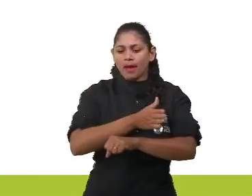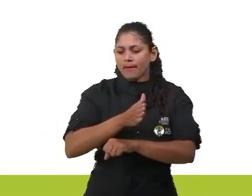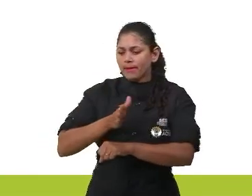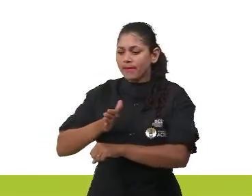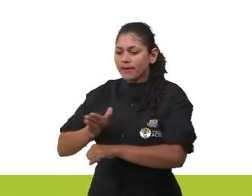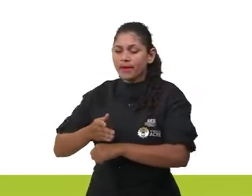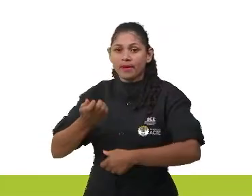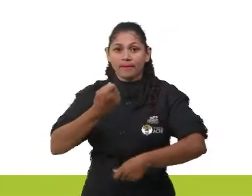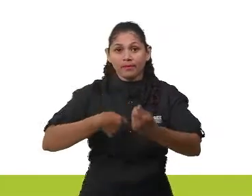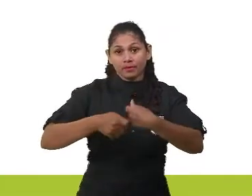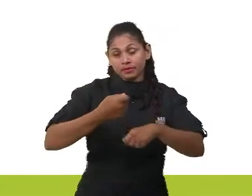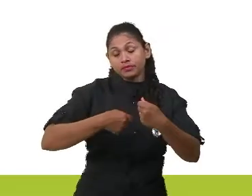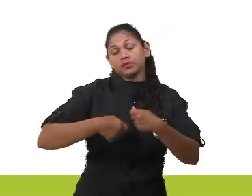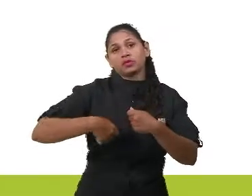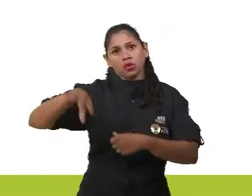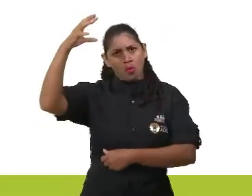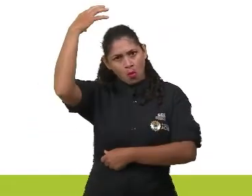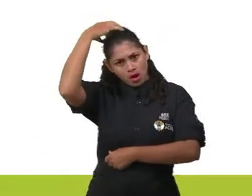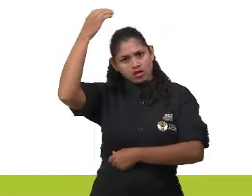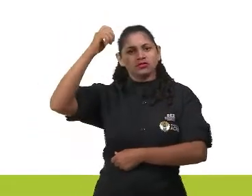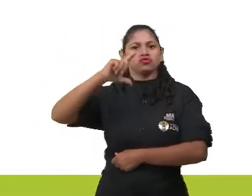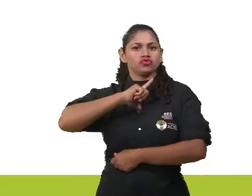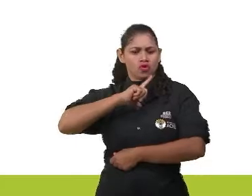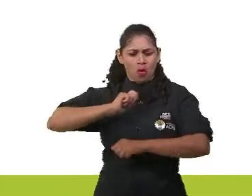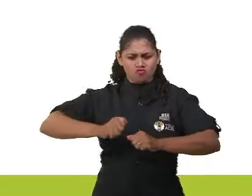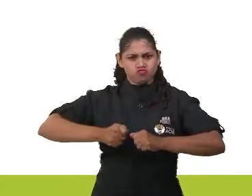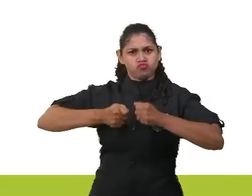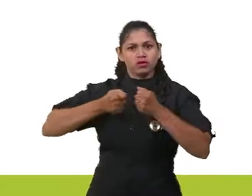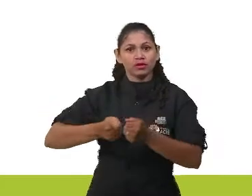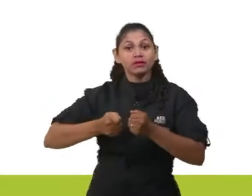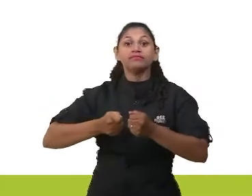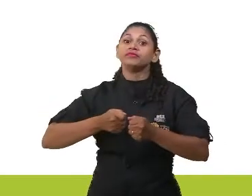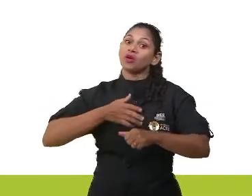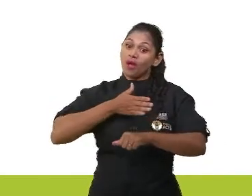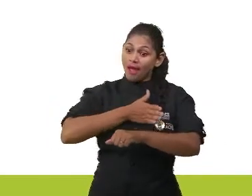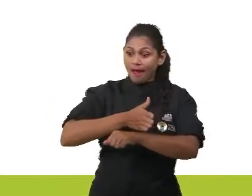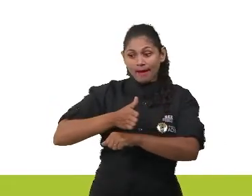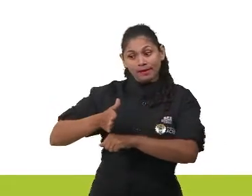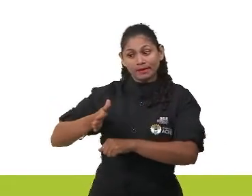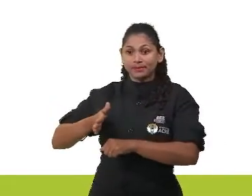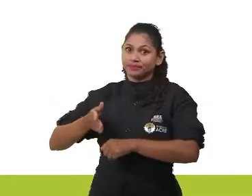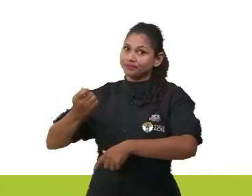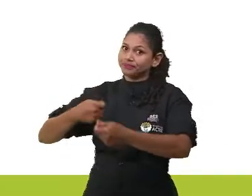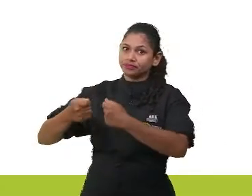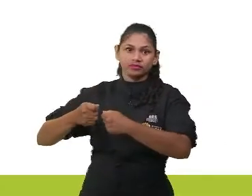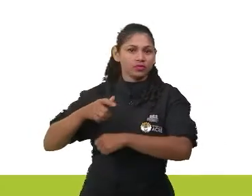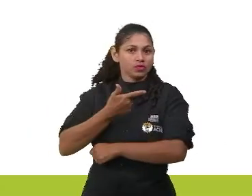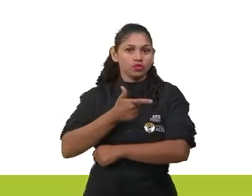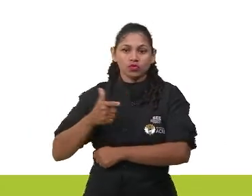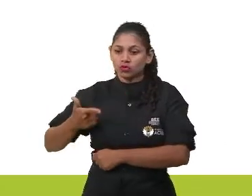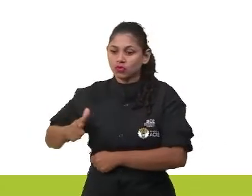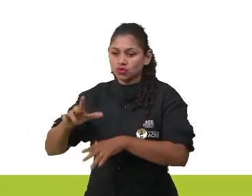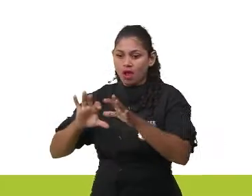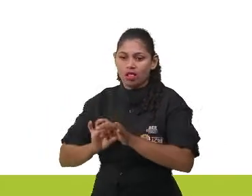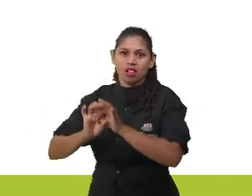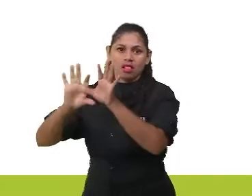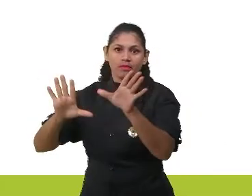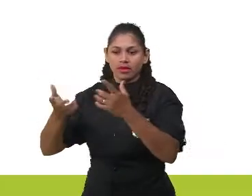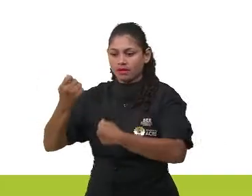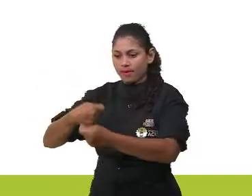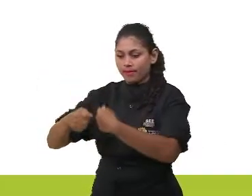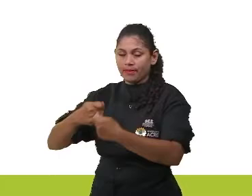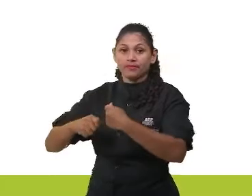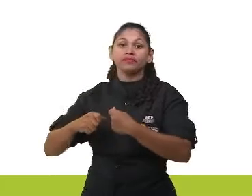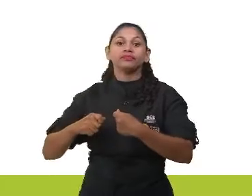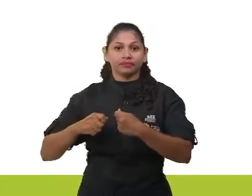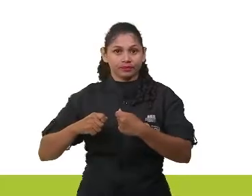rei, como ele tinha poderes absolutos, ele também intervia na economia. Não existia uma liberdade econômica. E na sociedade, a sociedade era